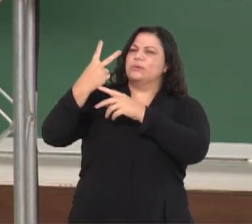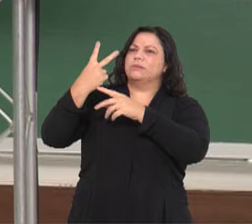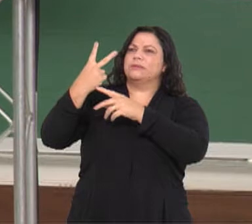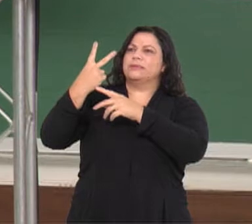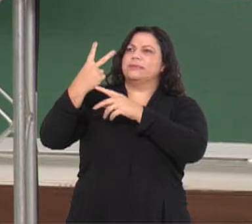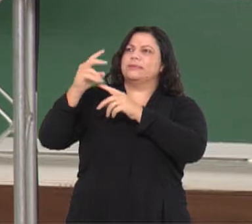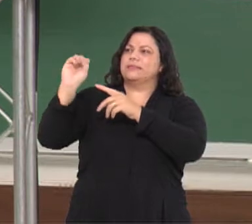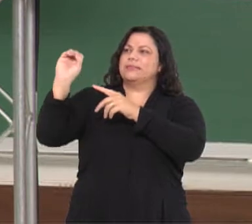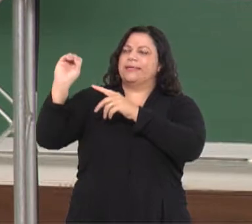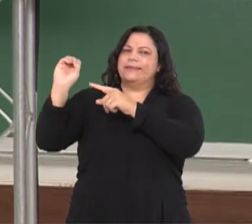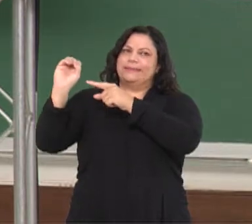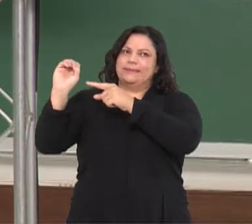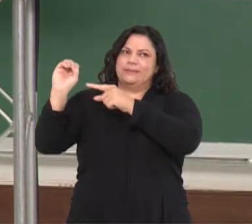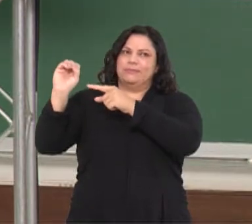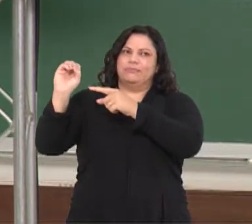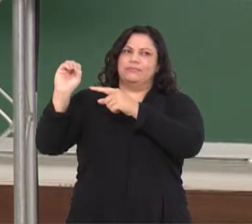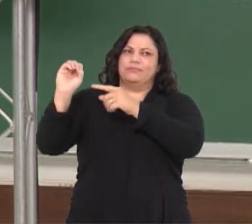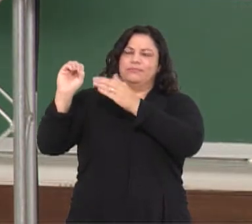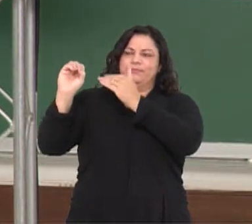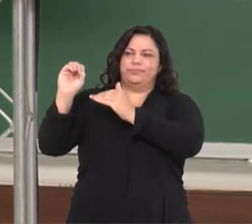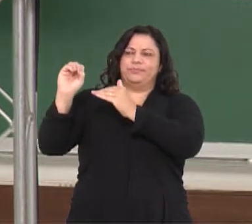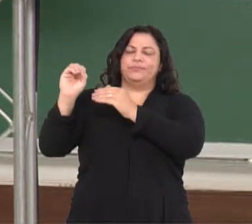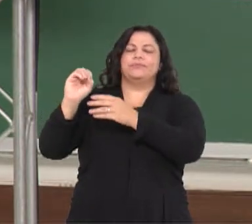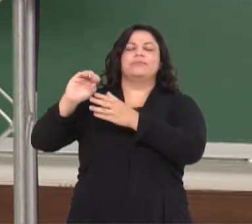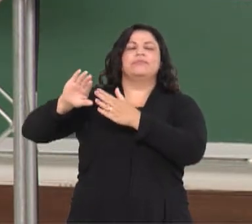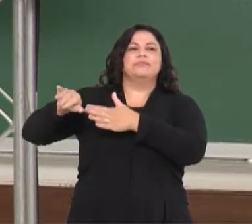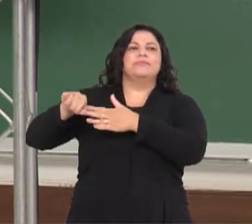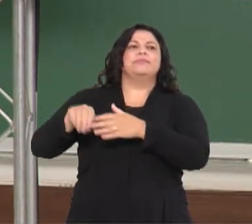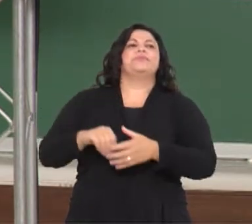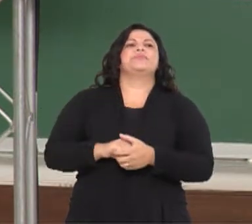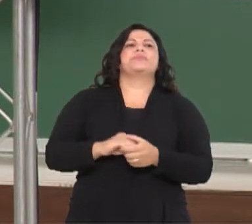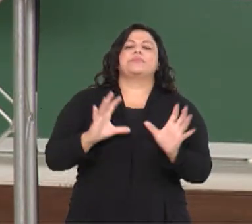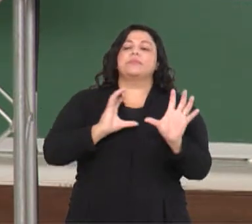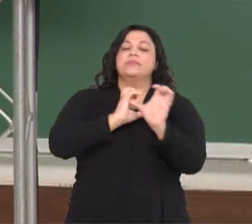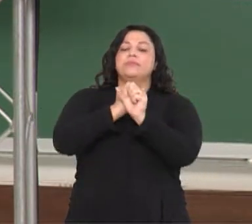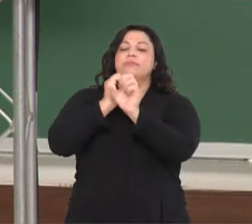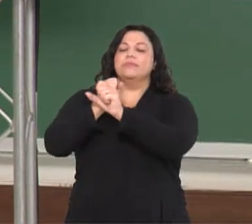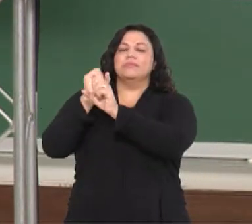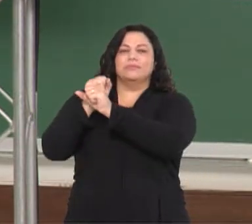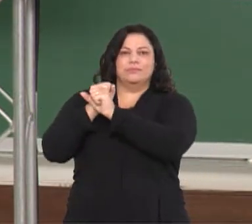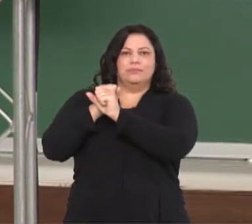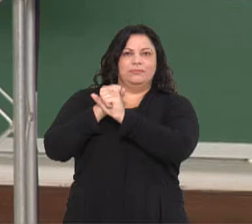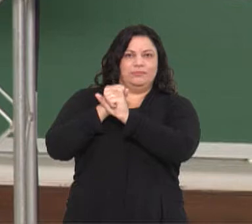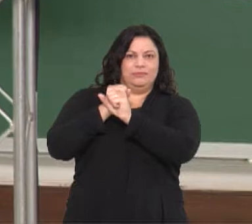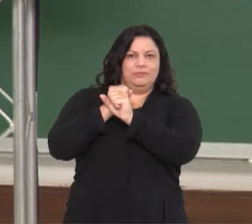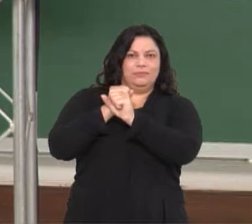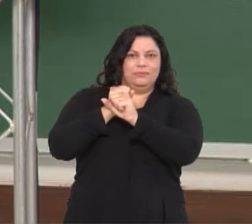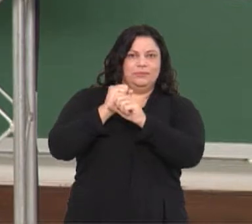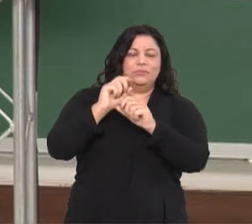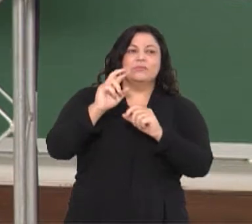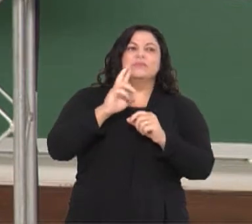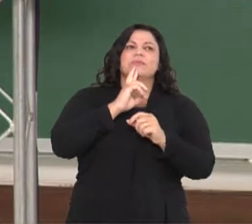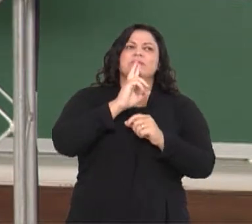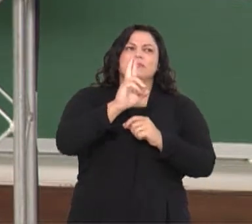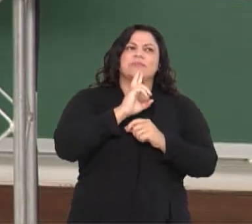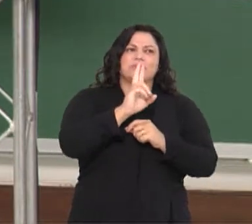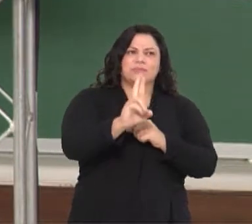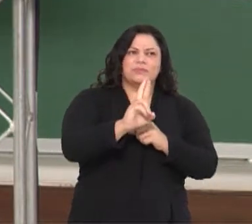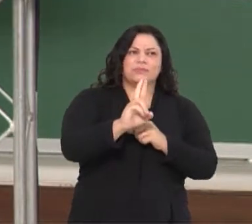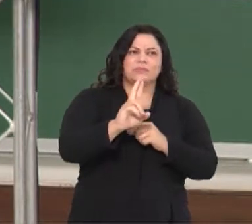e 0 no segundo, já que ele não está ali como existência. Fazendo a somatória dos coeficientes, o resultado final